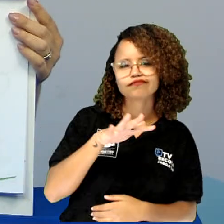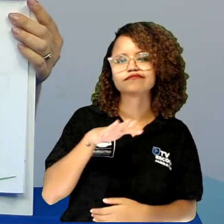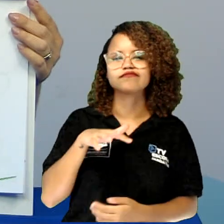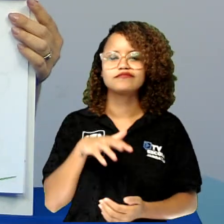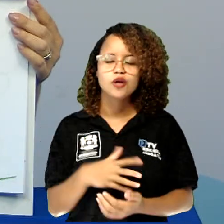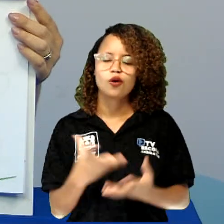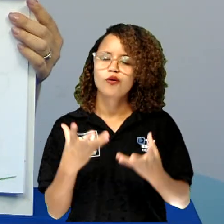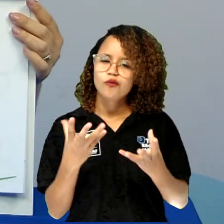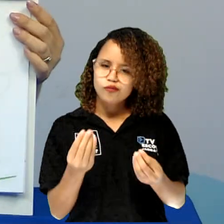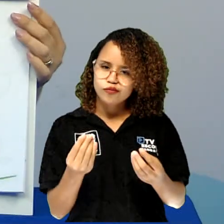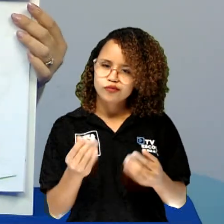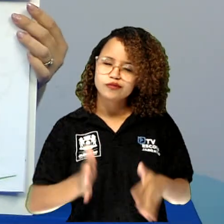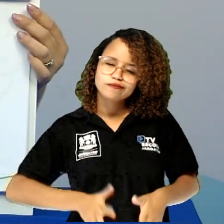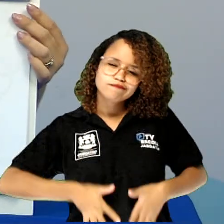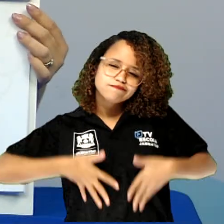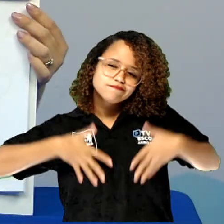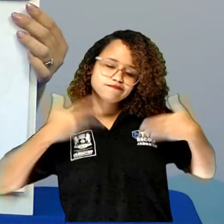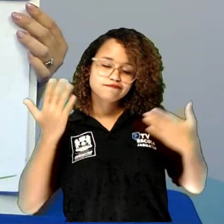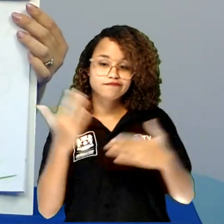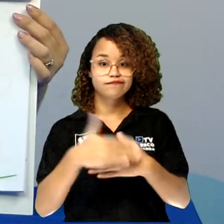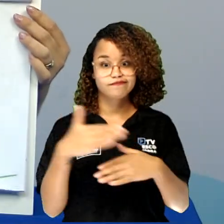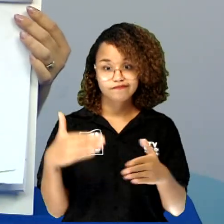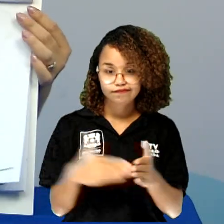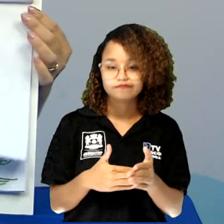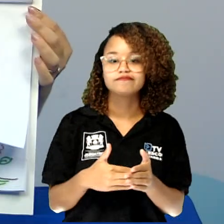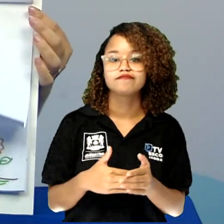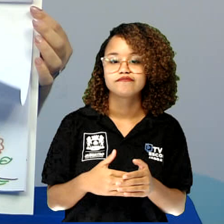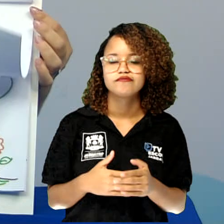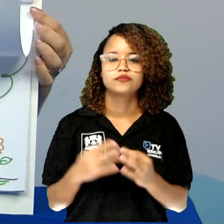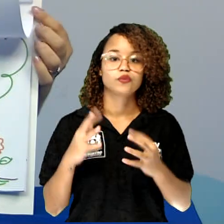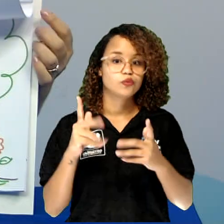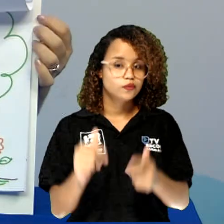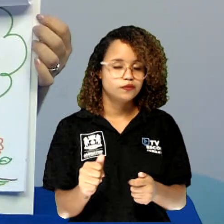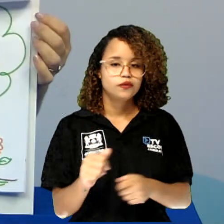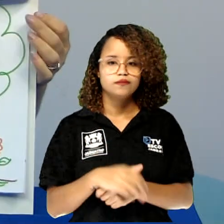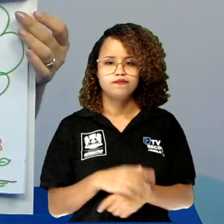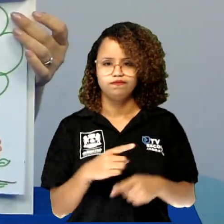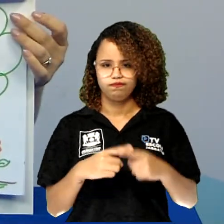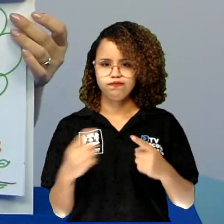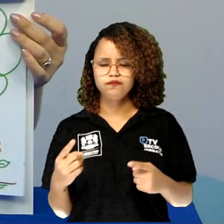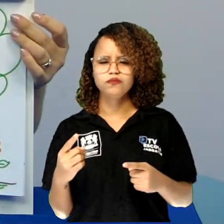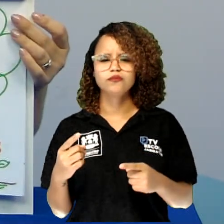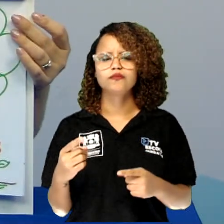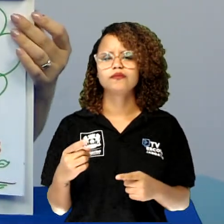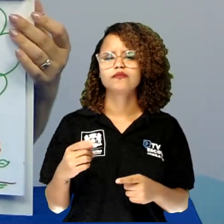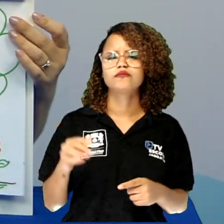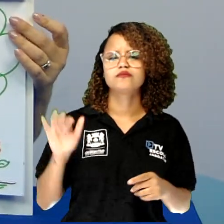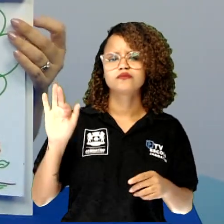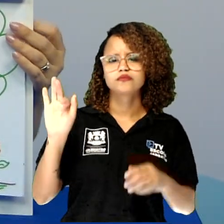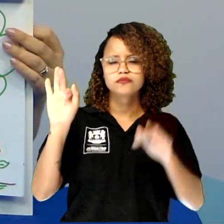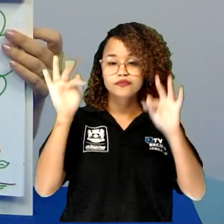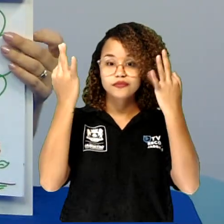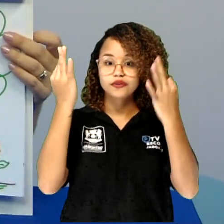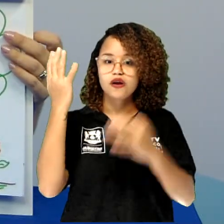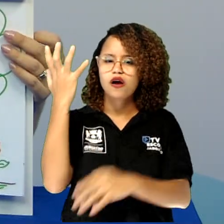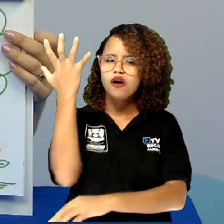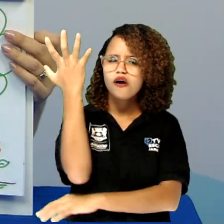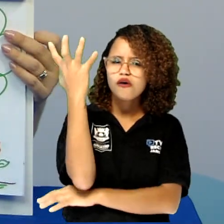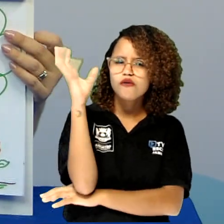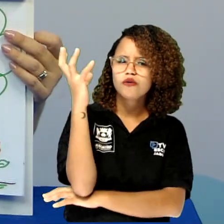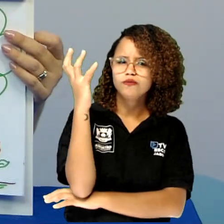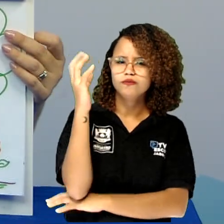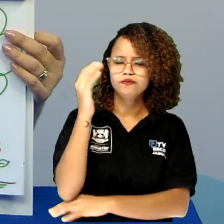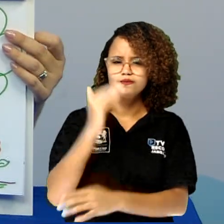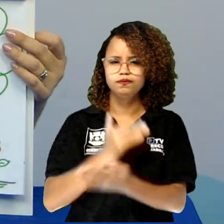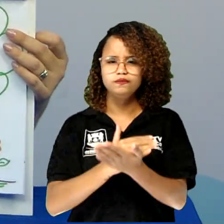mais queridas de todos, né? Acontece que no meio da festa, a grande árvore, ela